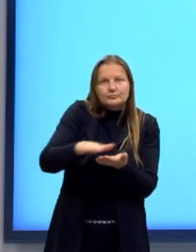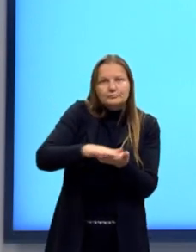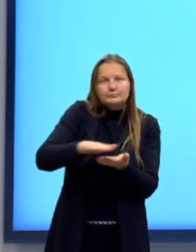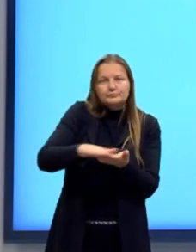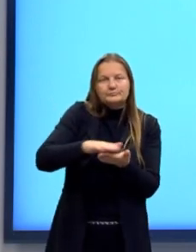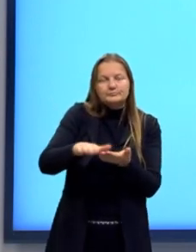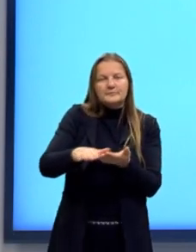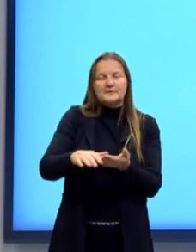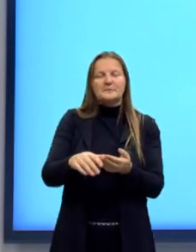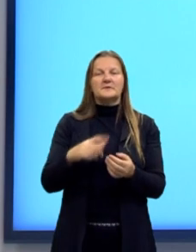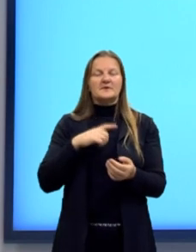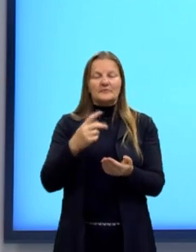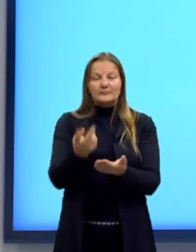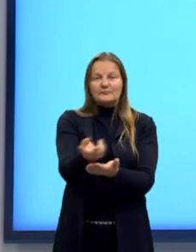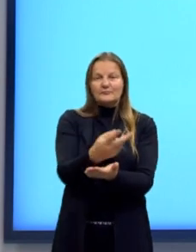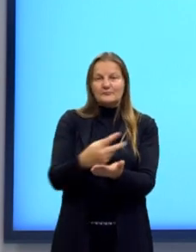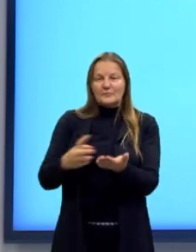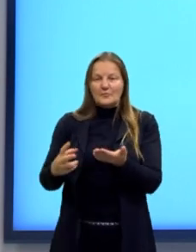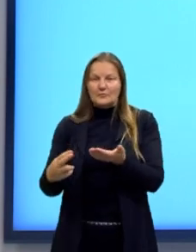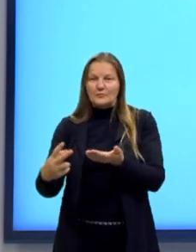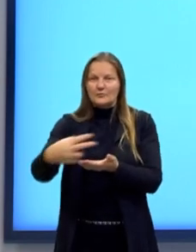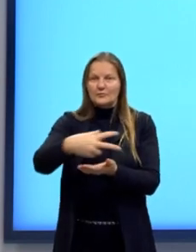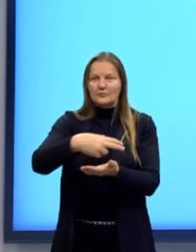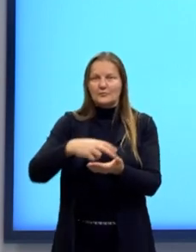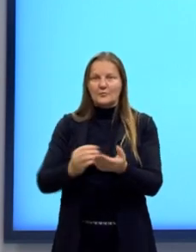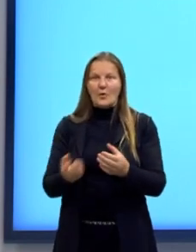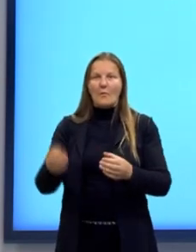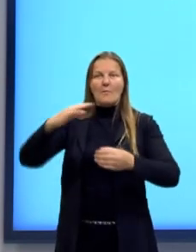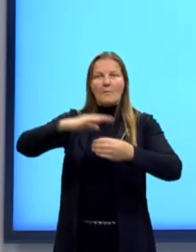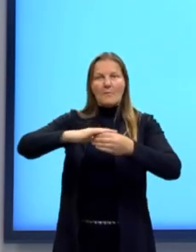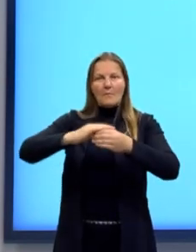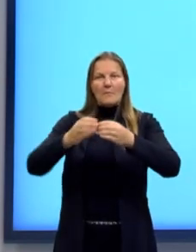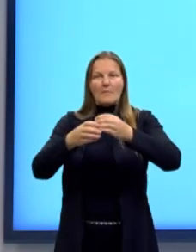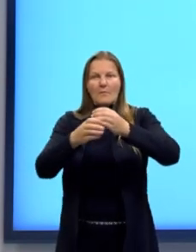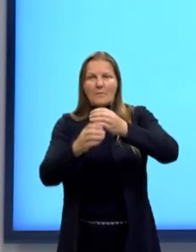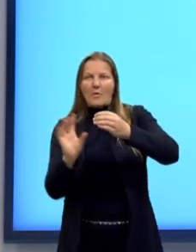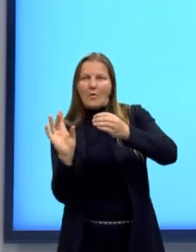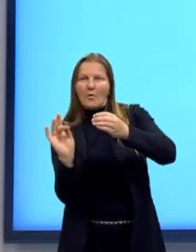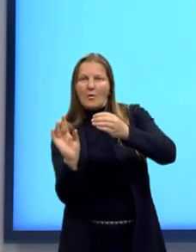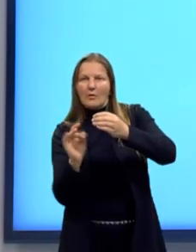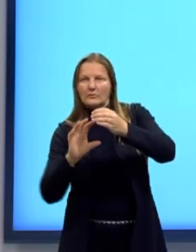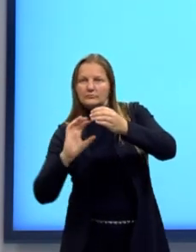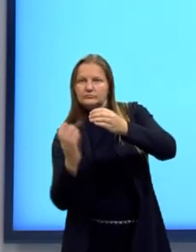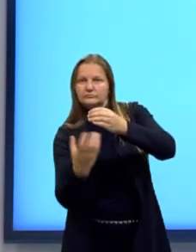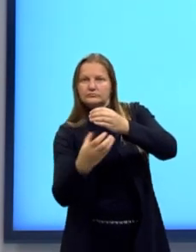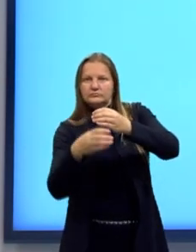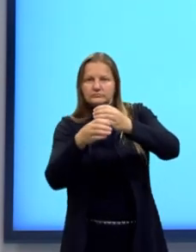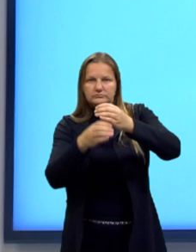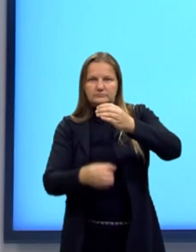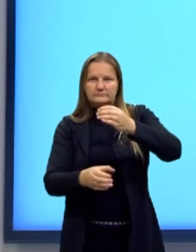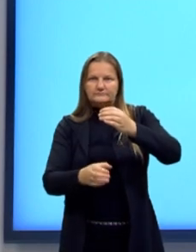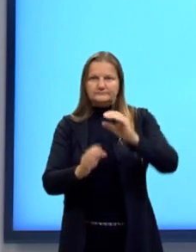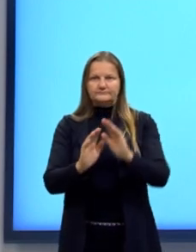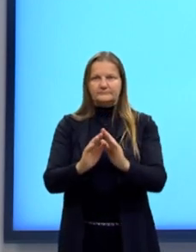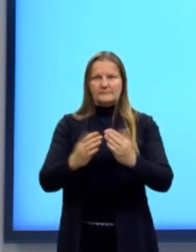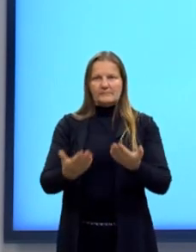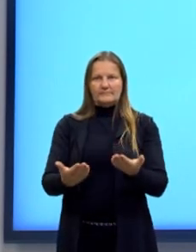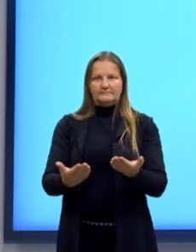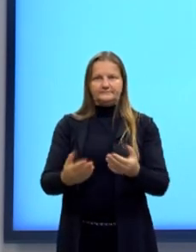figura sobre uma folha né então um plano para depois montar né a figura então Aqui nós temos a planificação